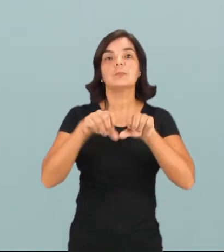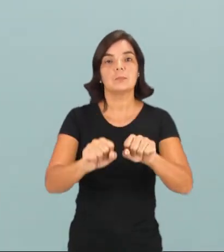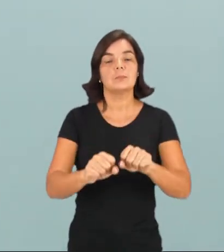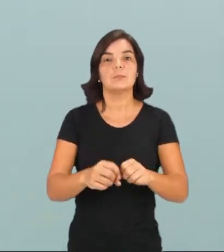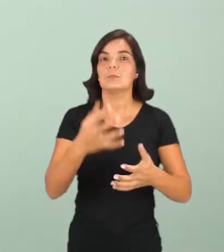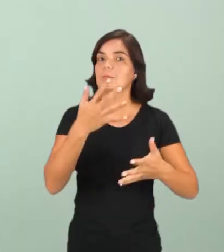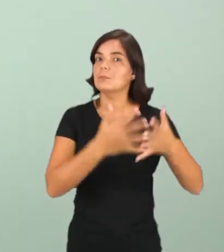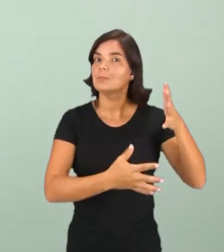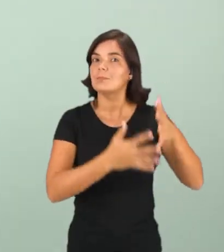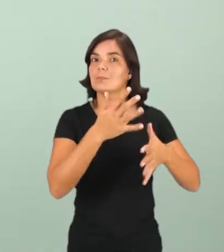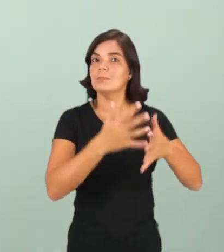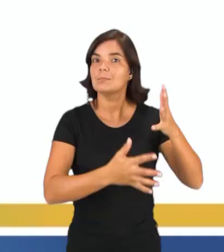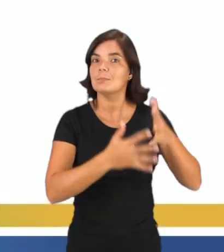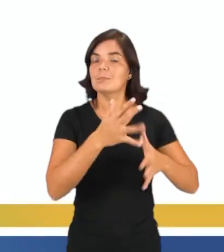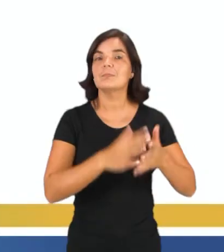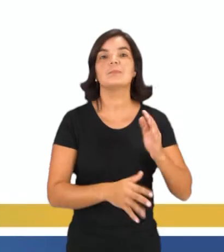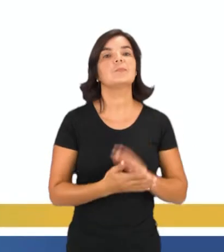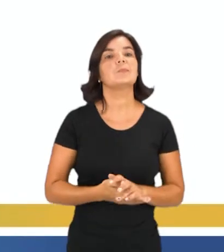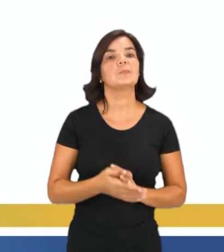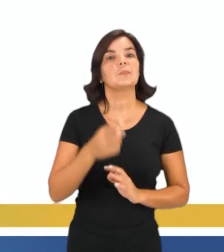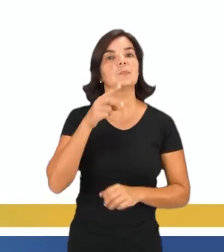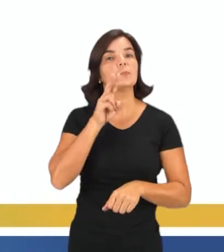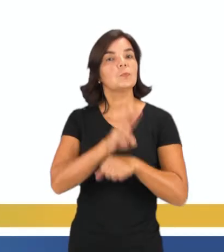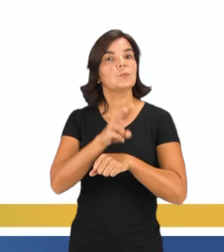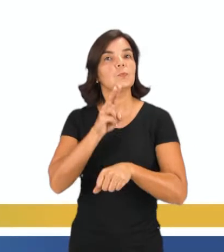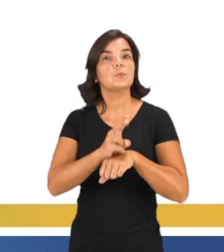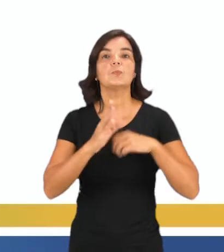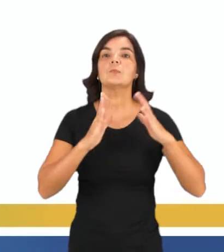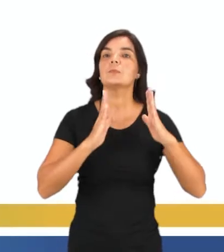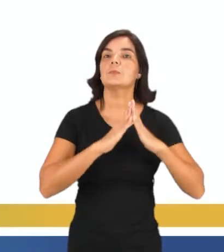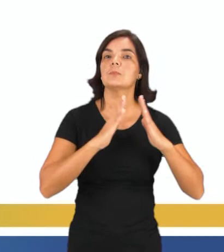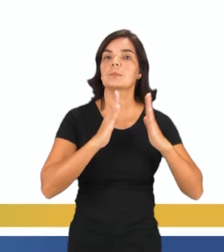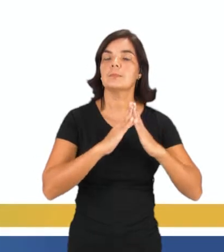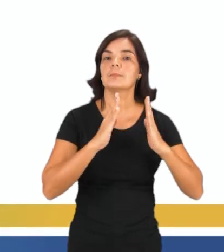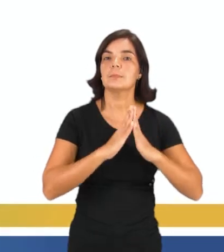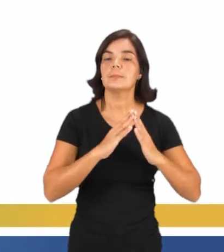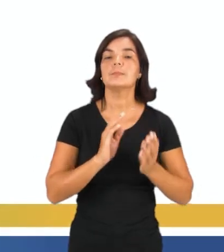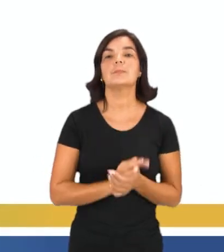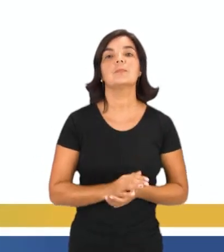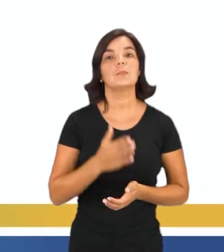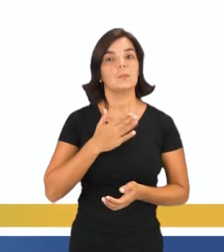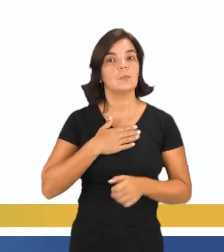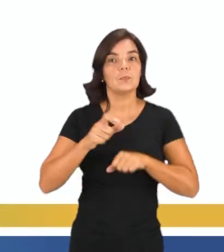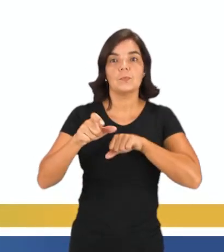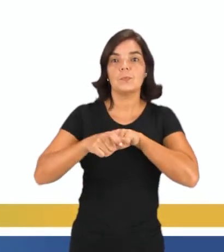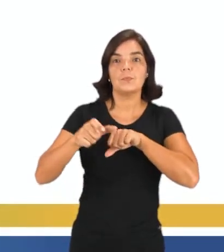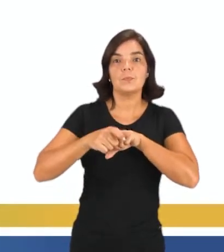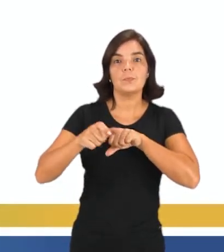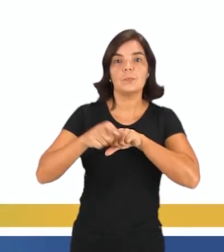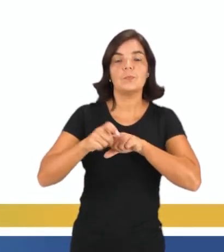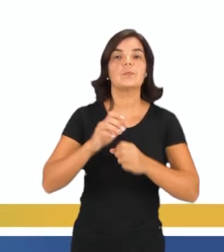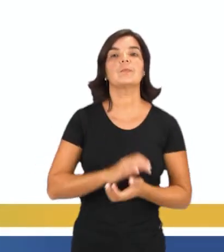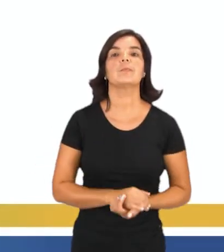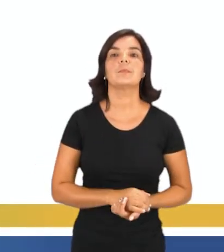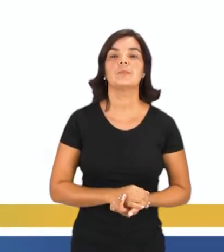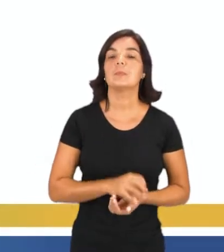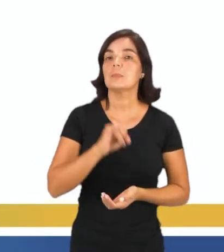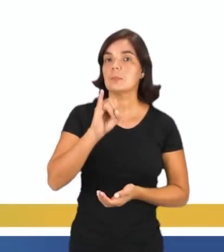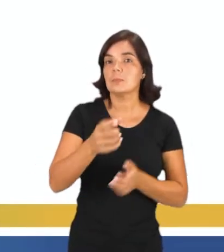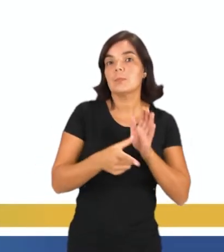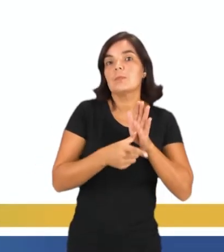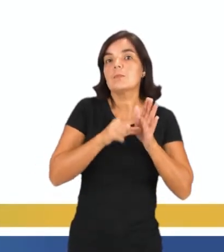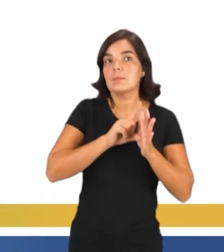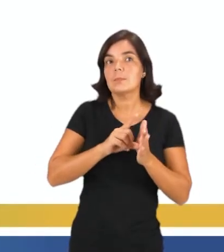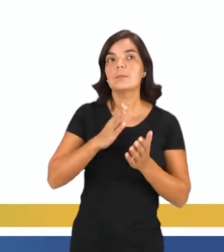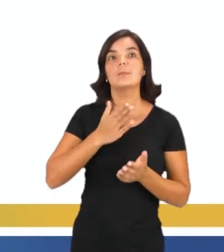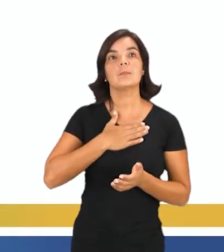Não confundas. Vamos lá. Cuidemos nuestra casa. Casa é o meu substantivo. Então, se está vindo antes,